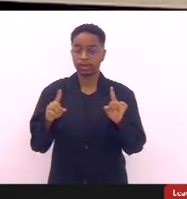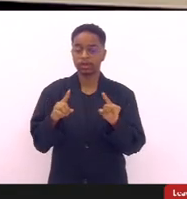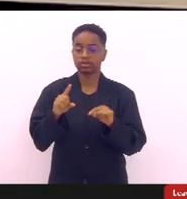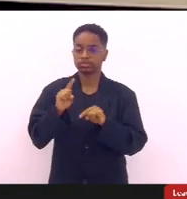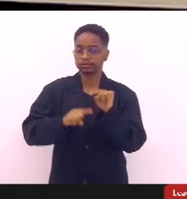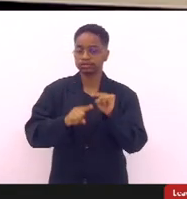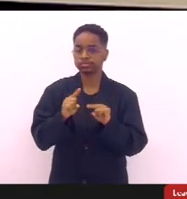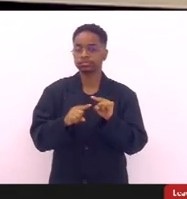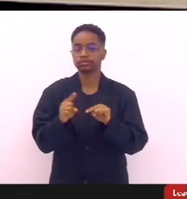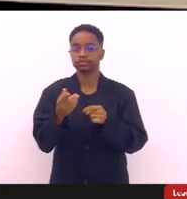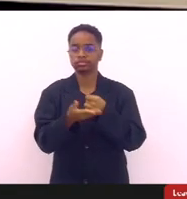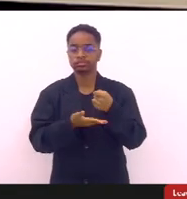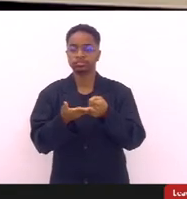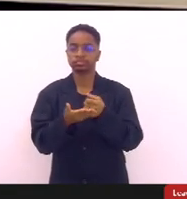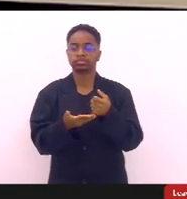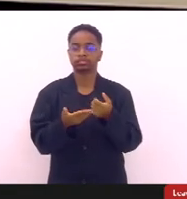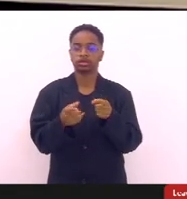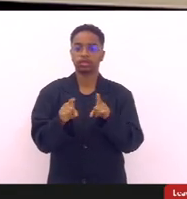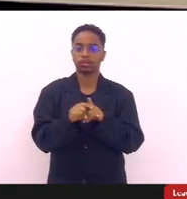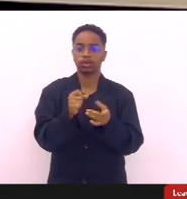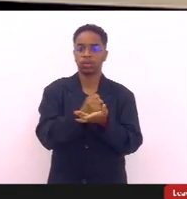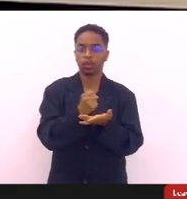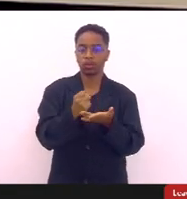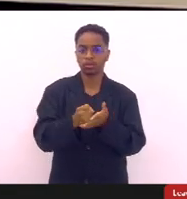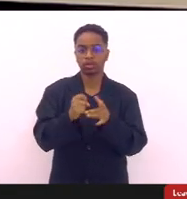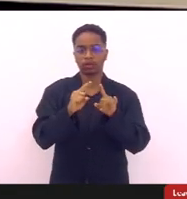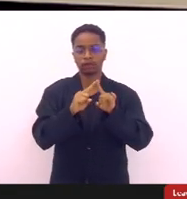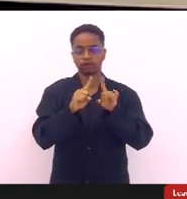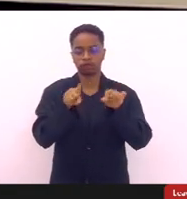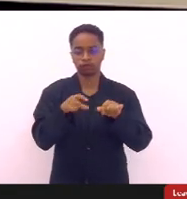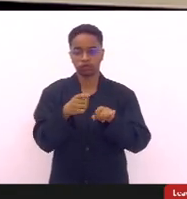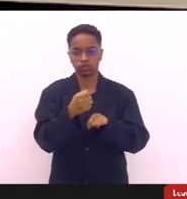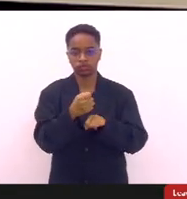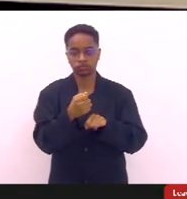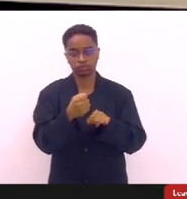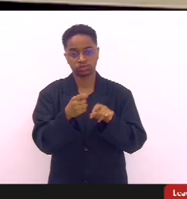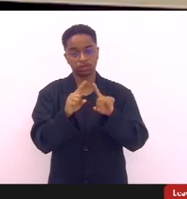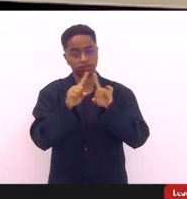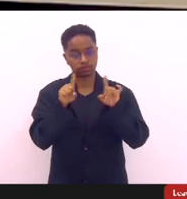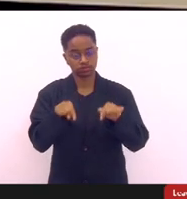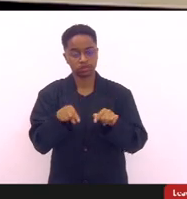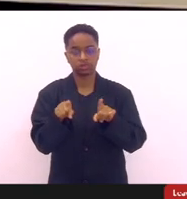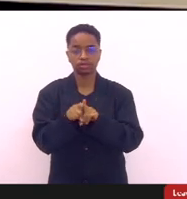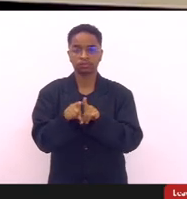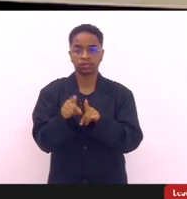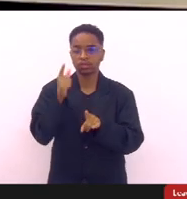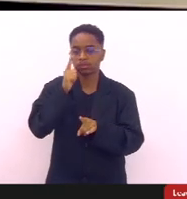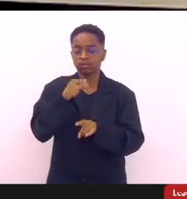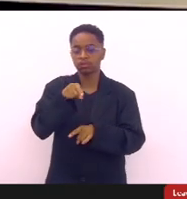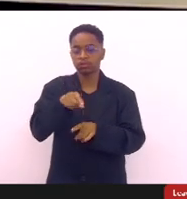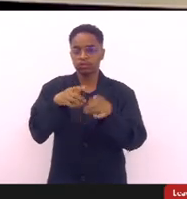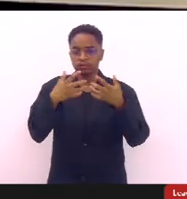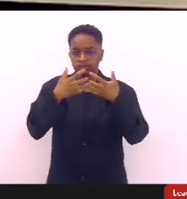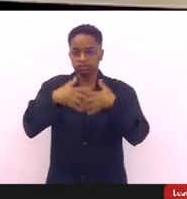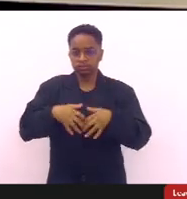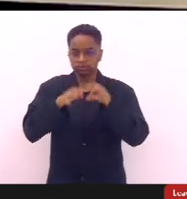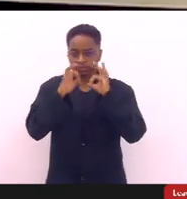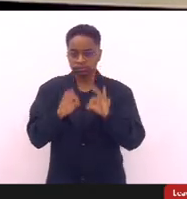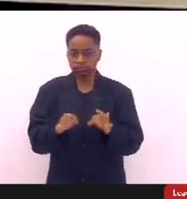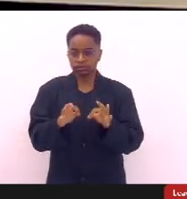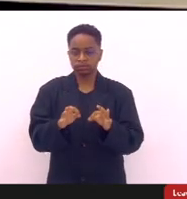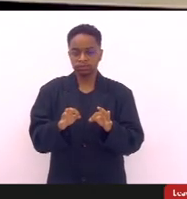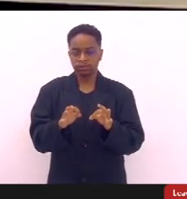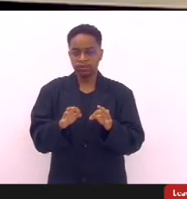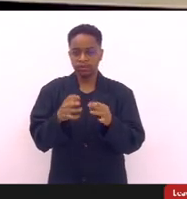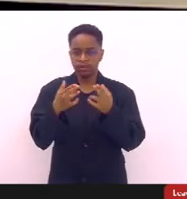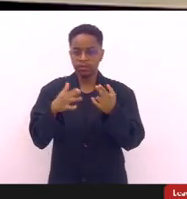os insumos, a contratação de pessoal, fazer com que aquele serviço funcione como um serviço de saúde, essa é uma